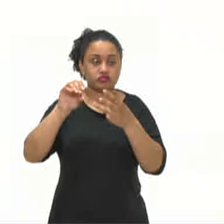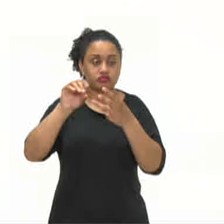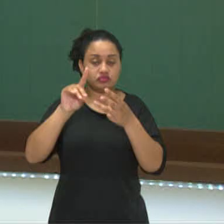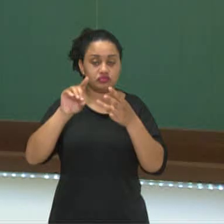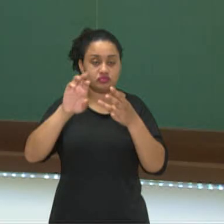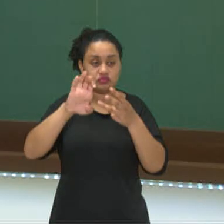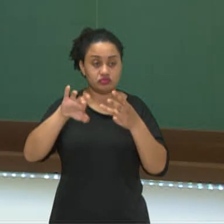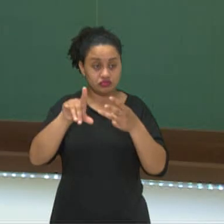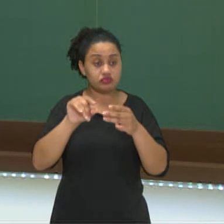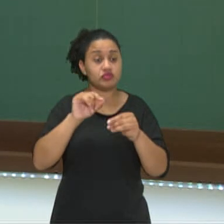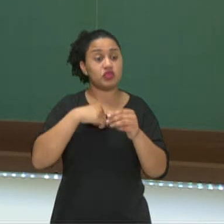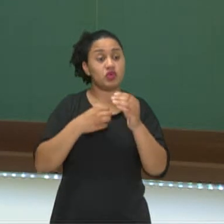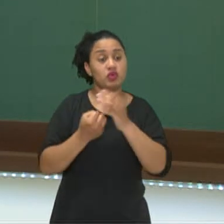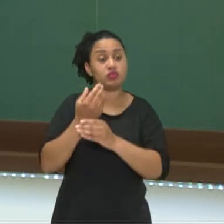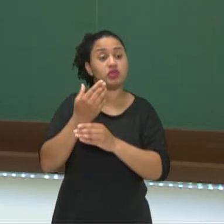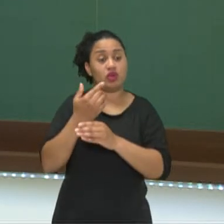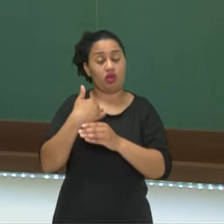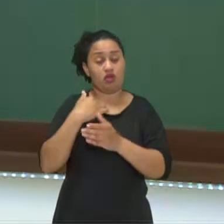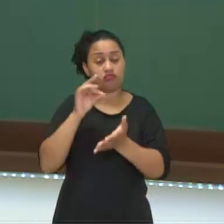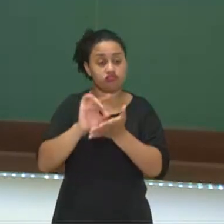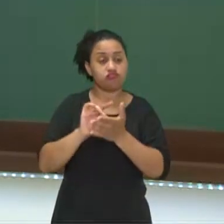ao sistema respiratório, por exemplo.